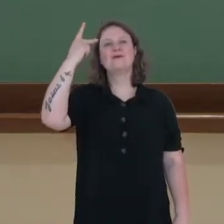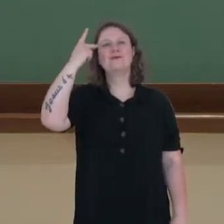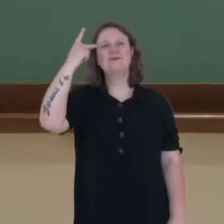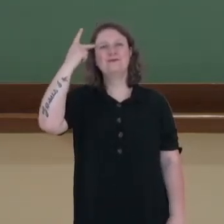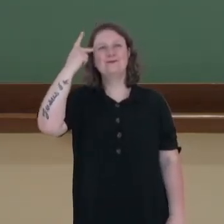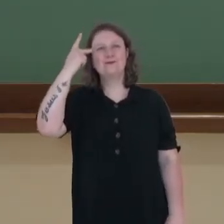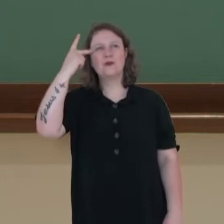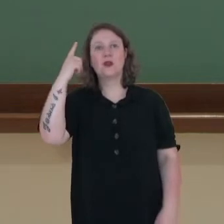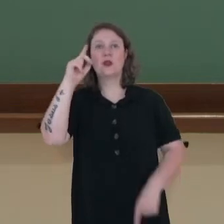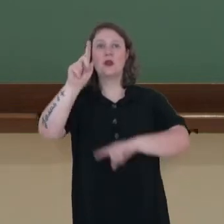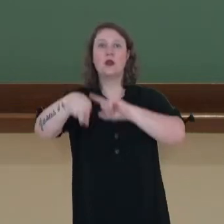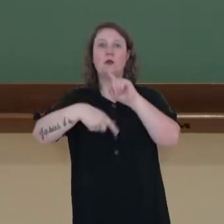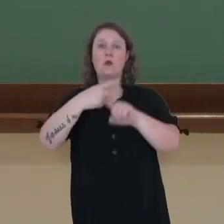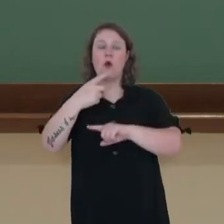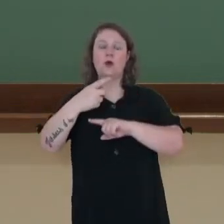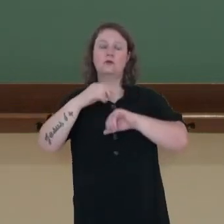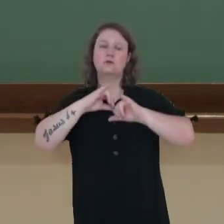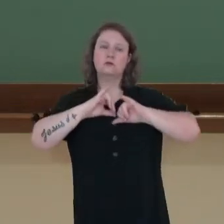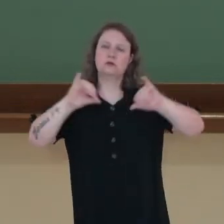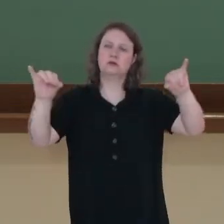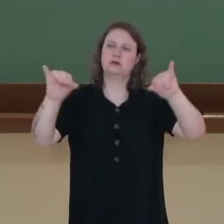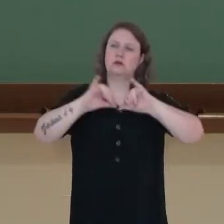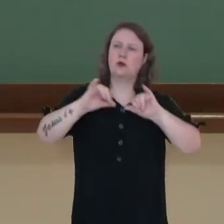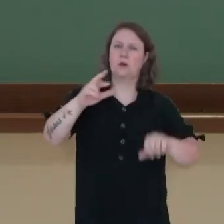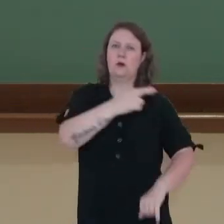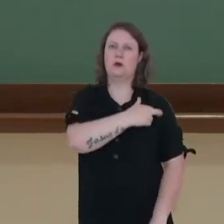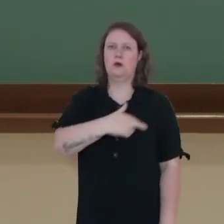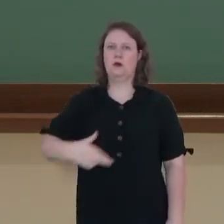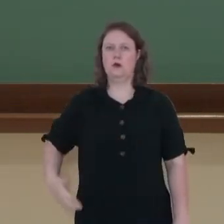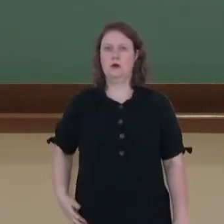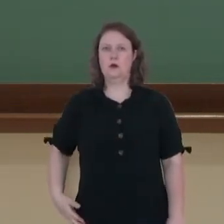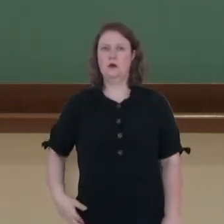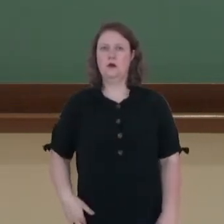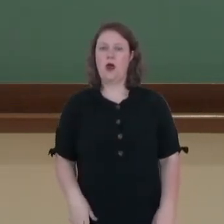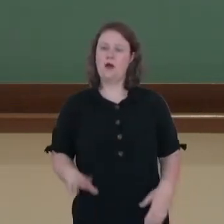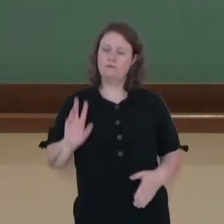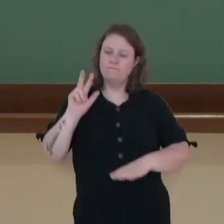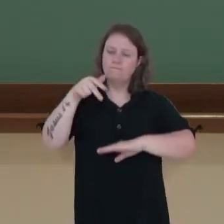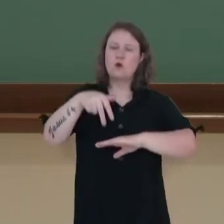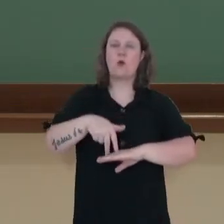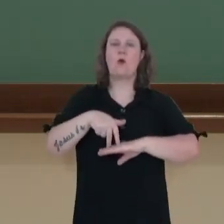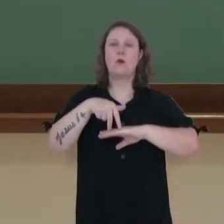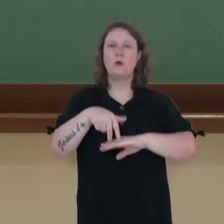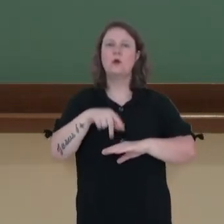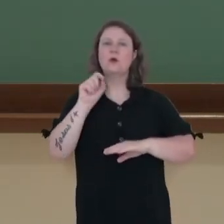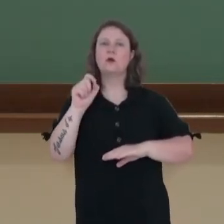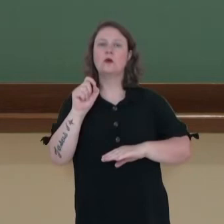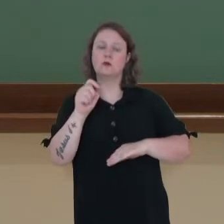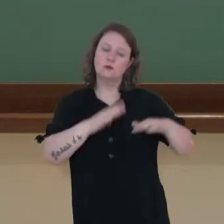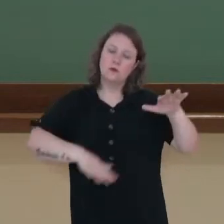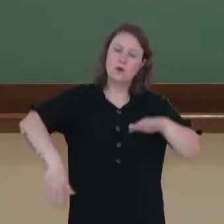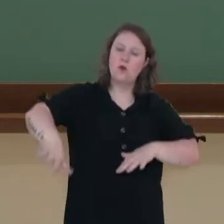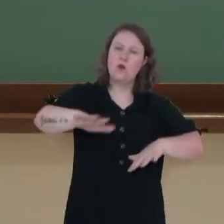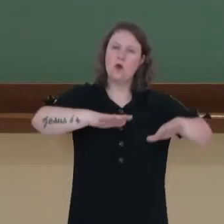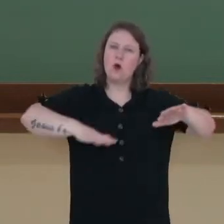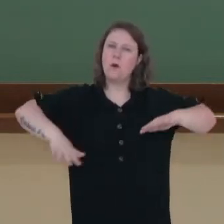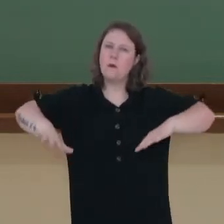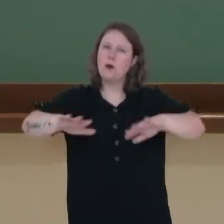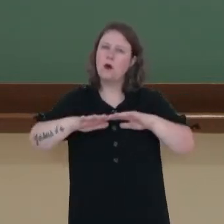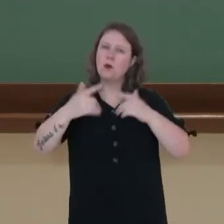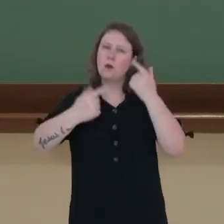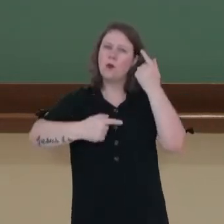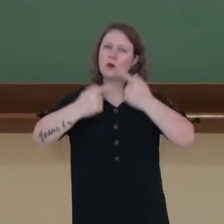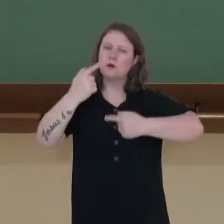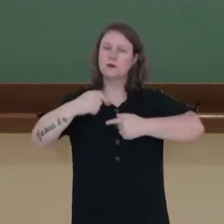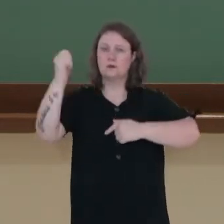a proclamação da República vai protagonizar a cena política do Brasil. E aí a gente lembra da